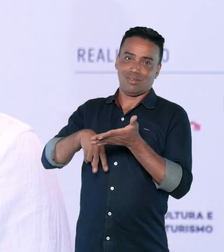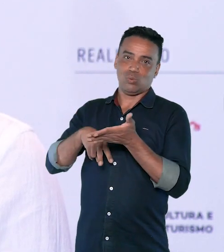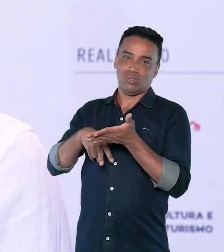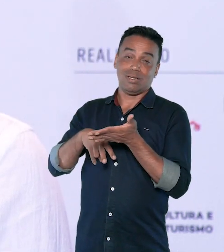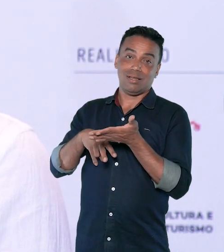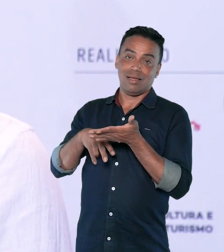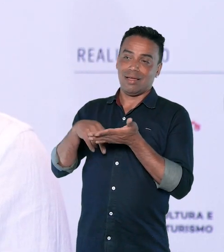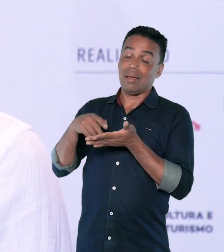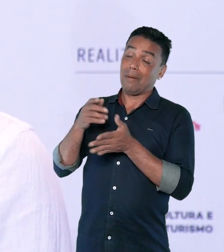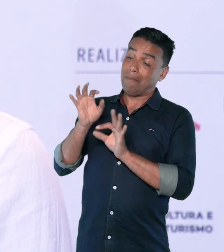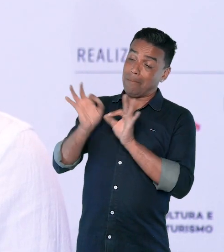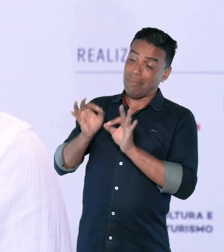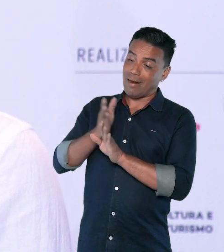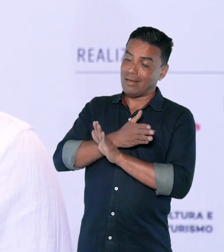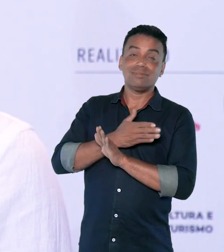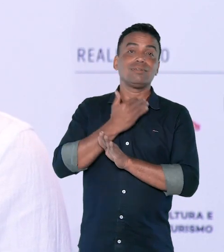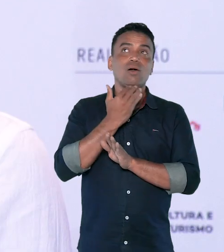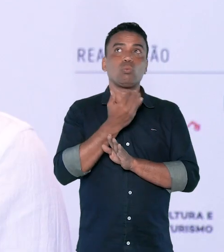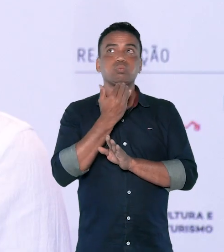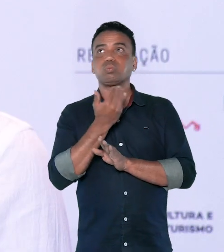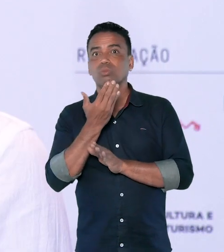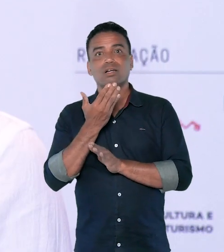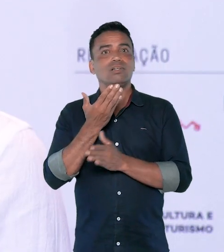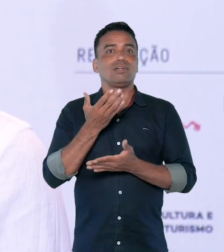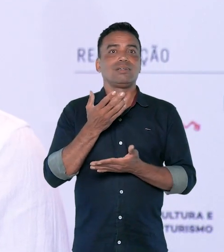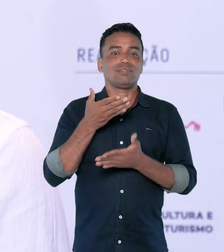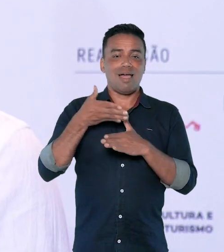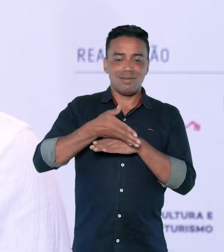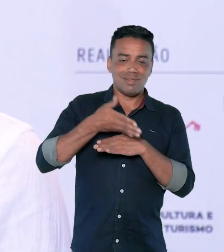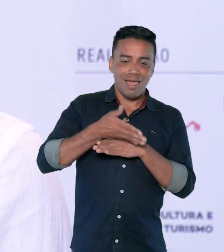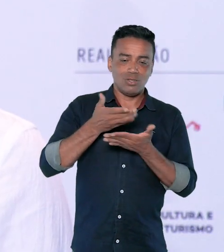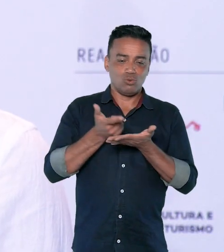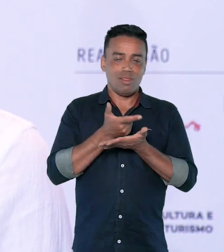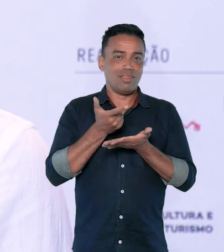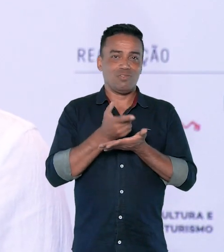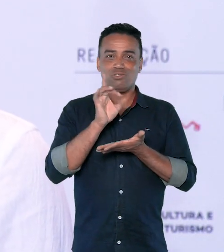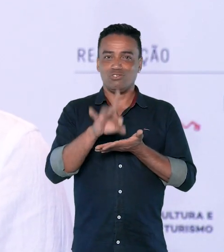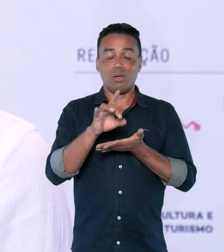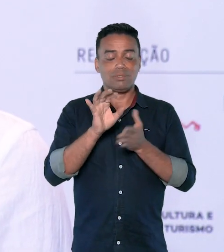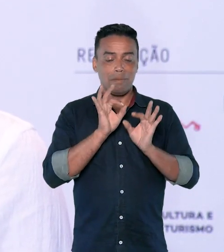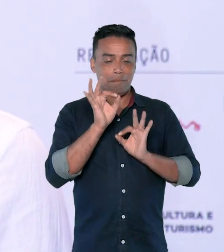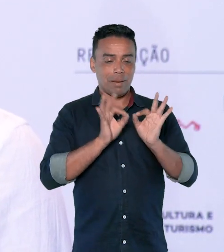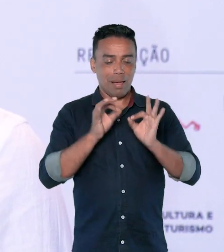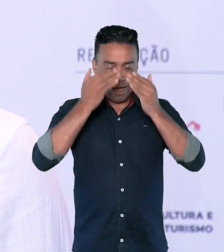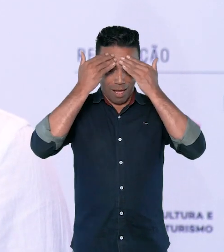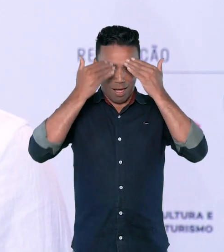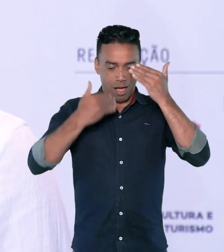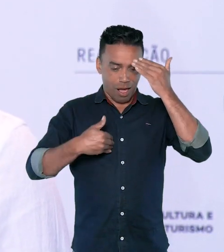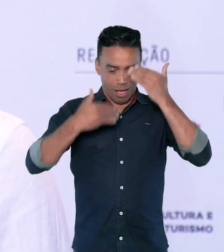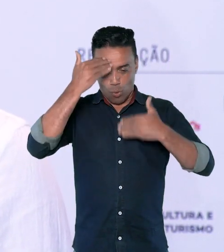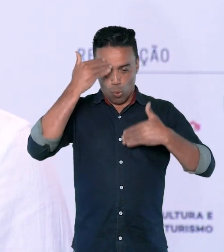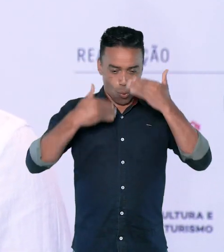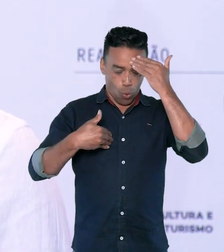Né? Não adianta você apenas ter acesso ao livro. Você precisa preparar esse corpo